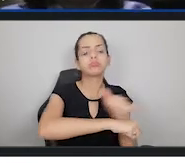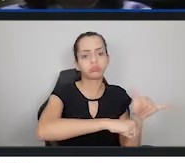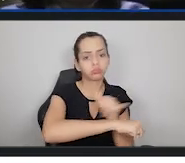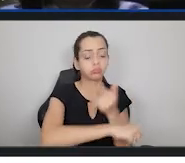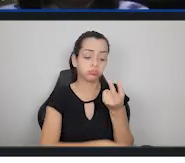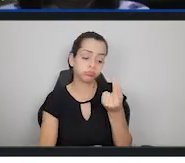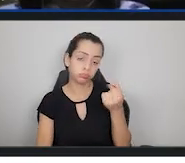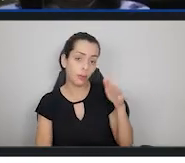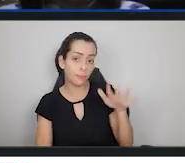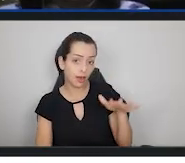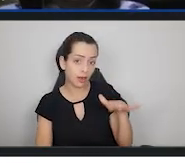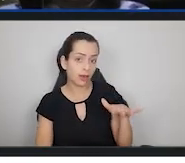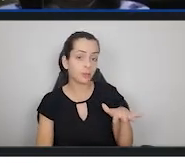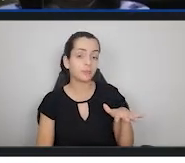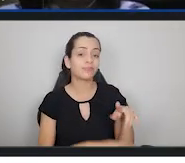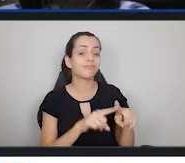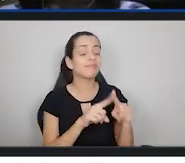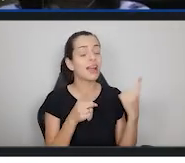solda, mas